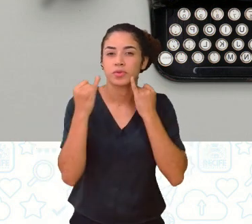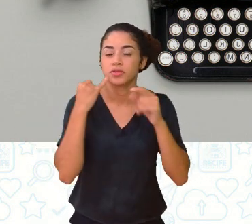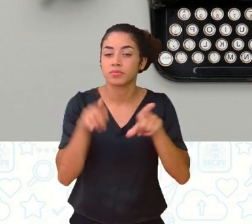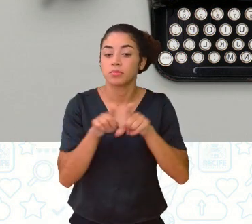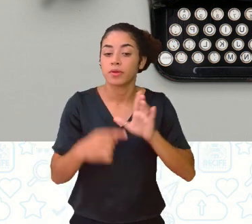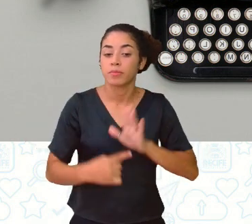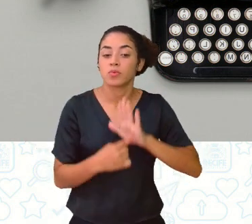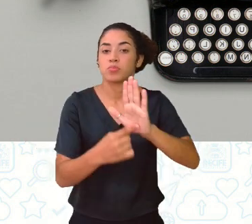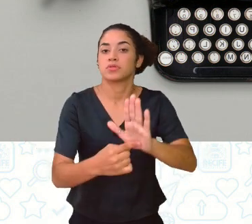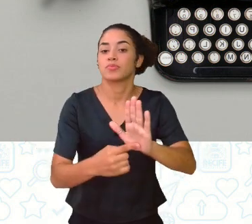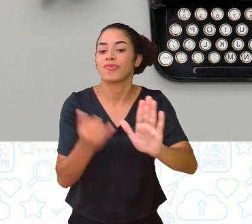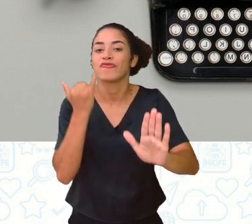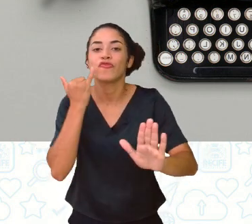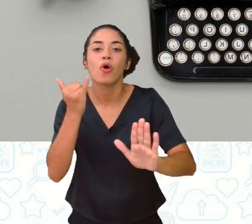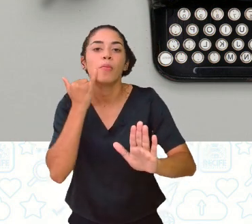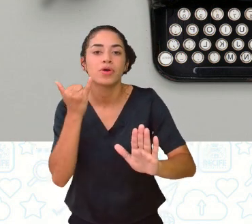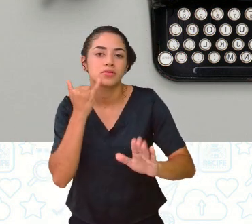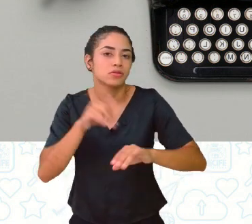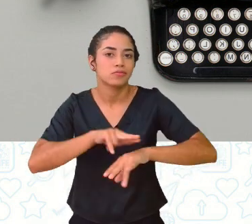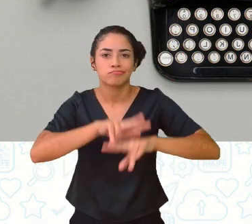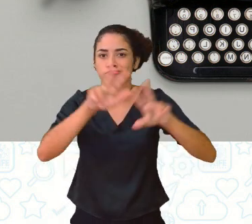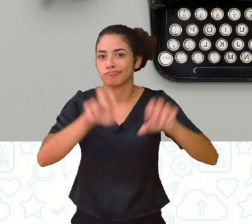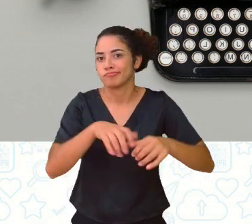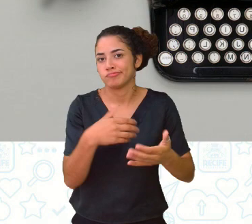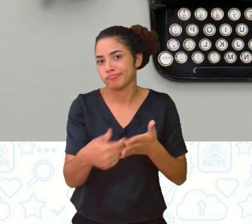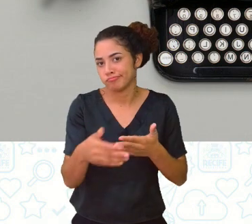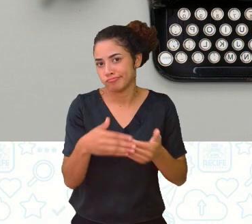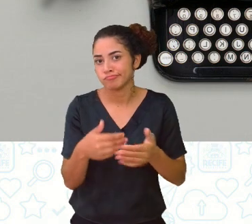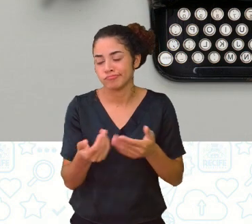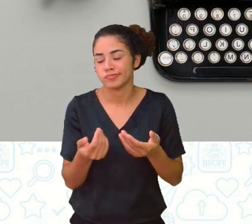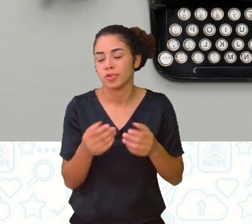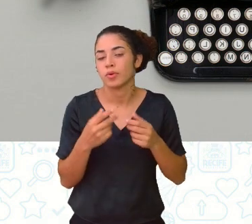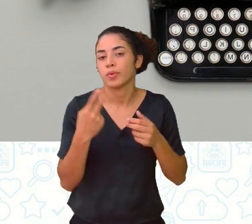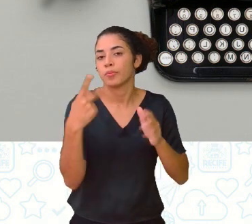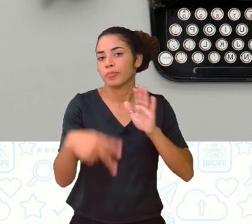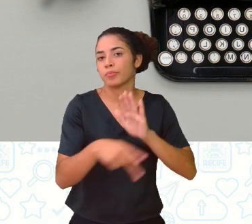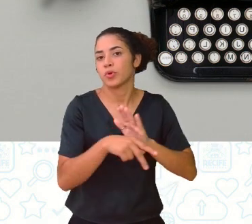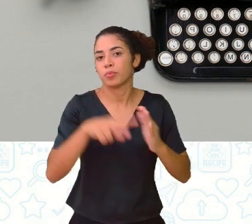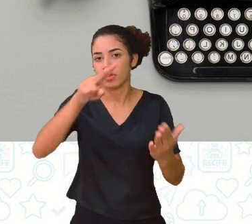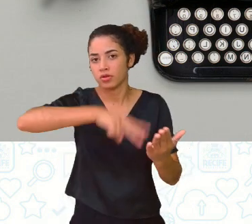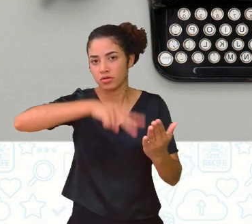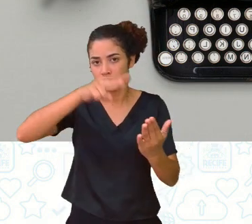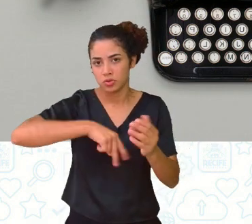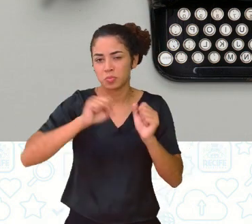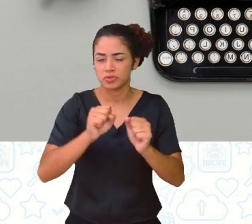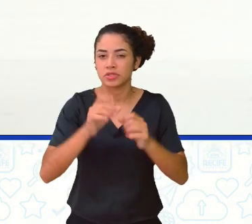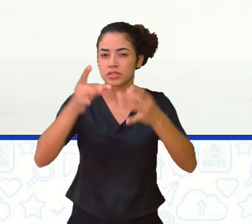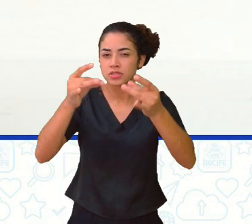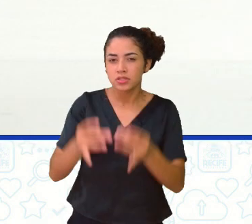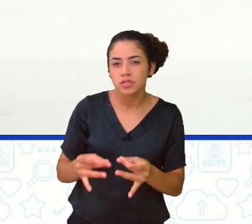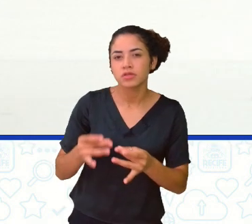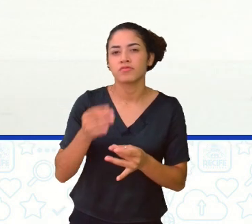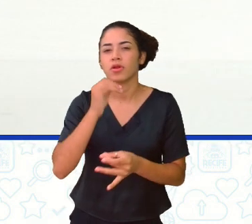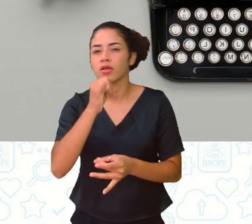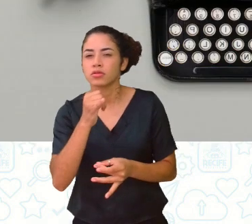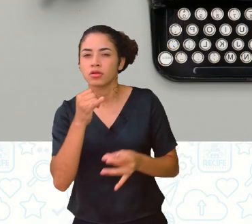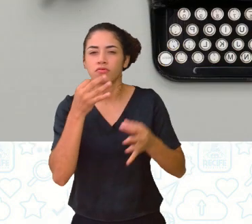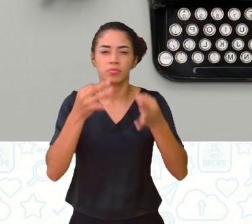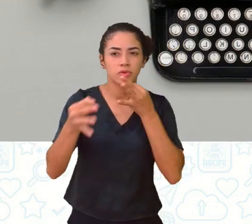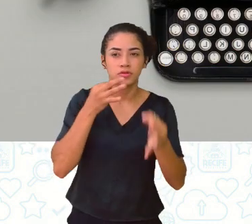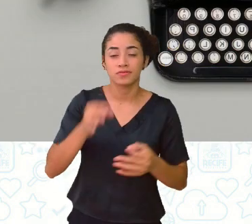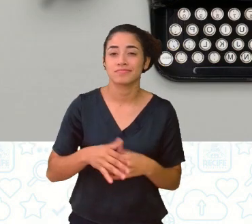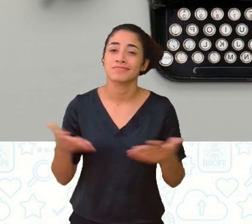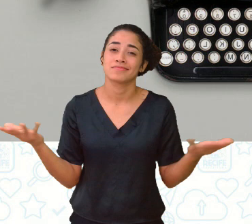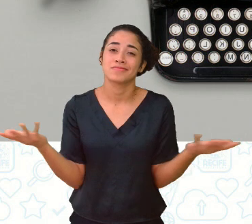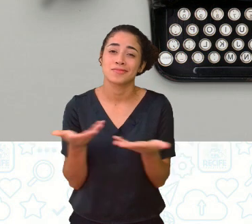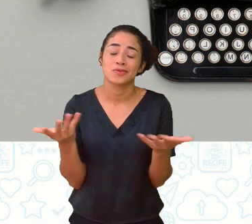expõe informações de um determinado assunto ao leitor. Eu já disse, pode ser descritiva ou narrativa, pode ser opinativa. Tá? E aí a